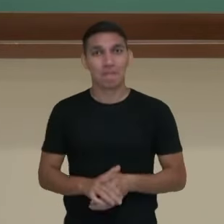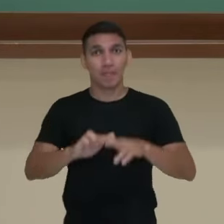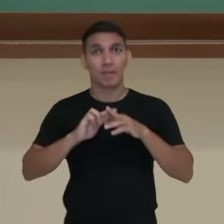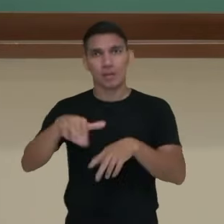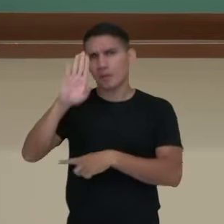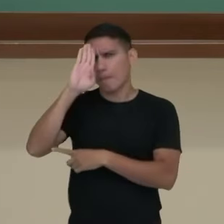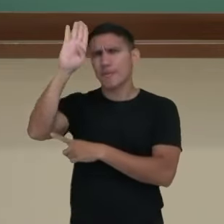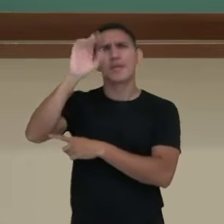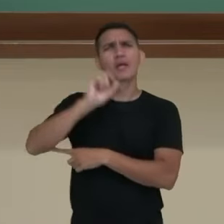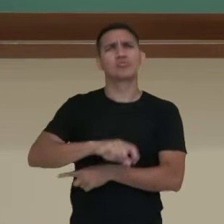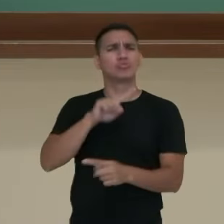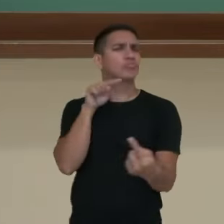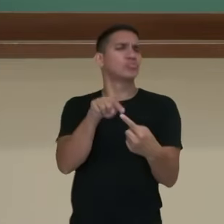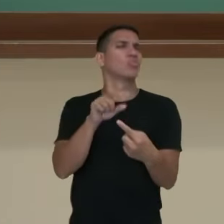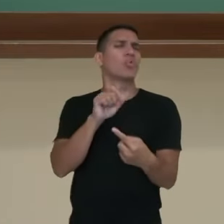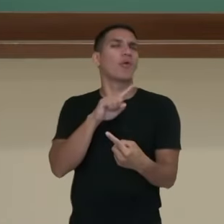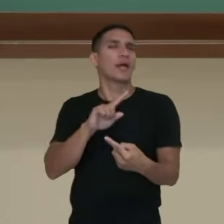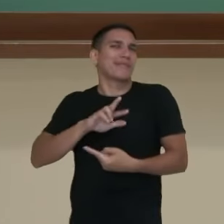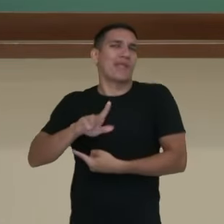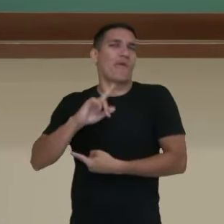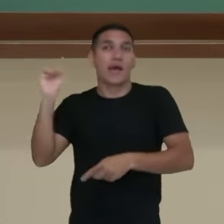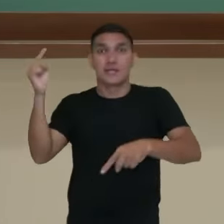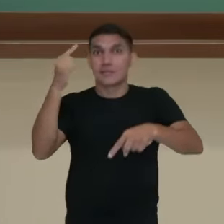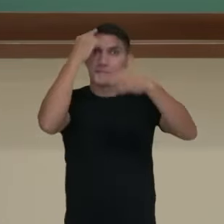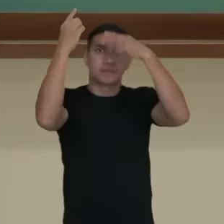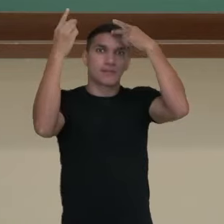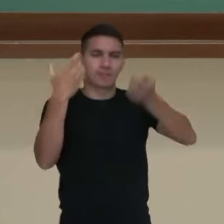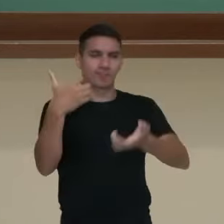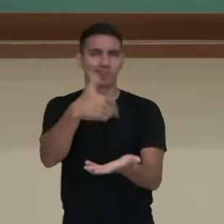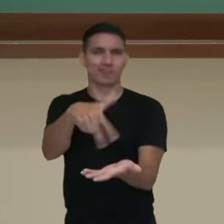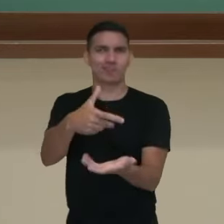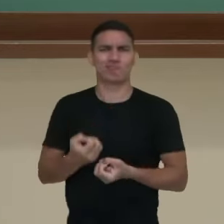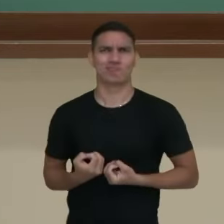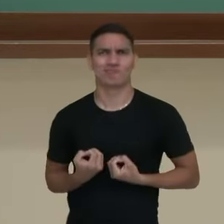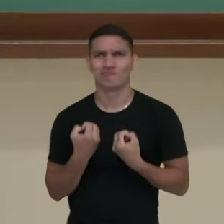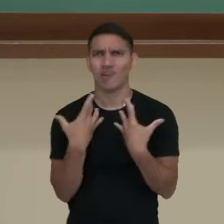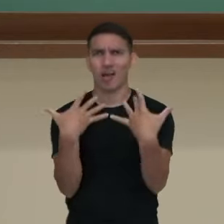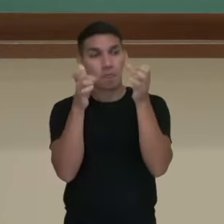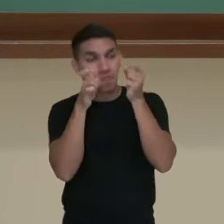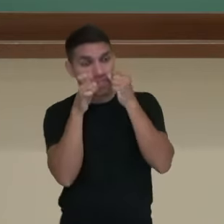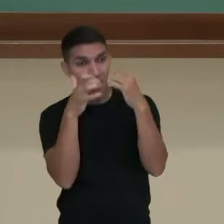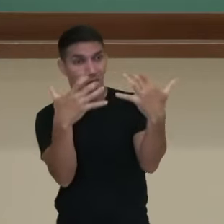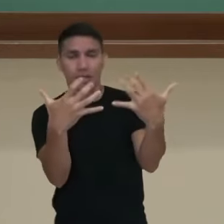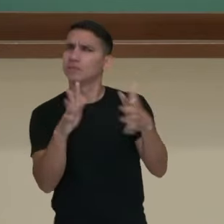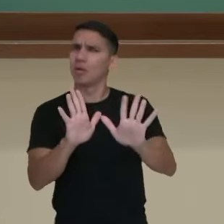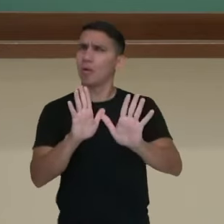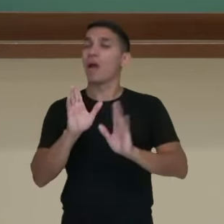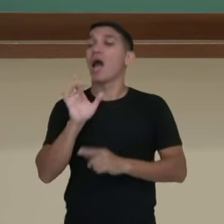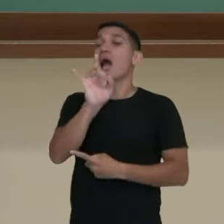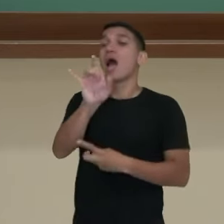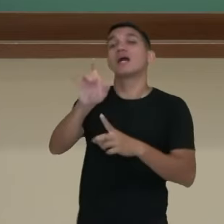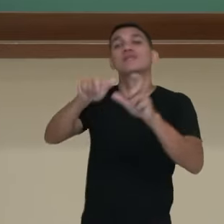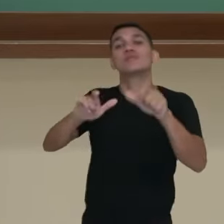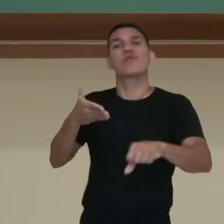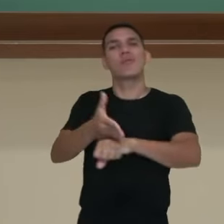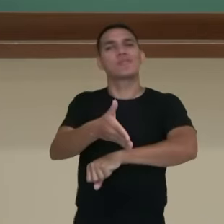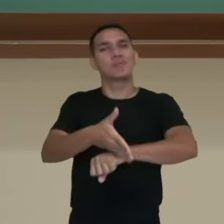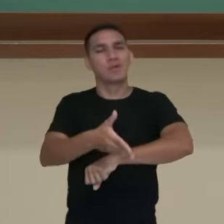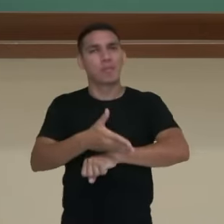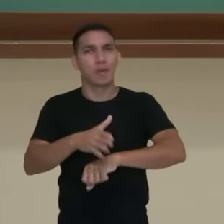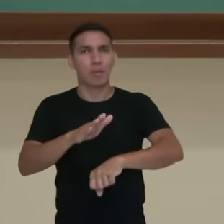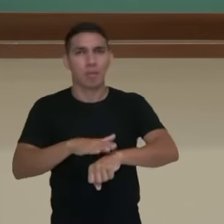dança criativa não é criar um grande espetáculo de dança, mas que cada pessoa que participe, né,